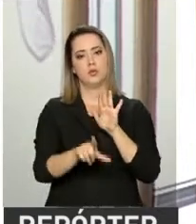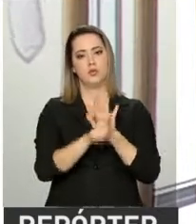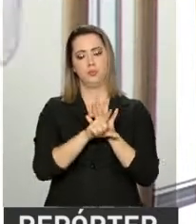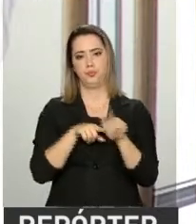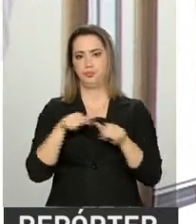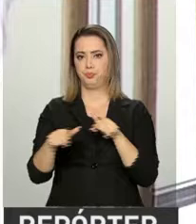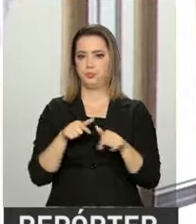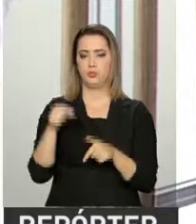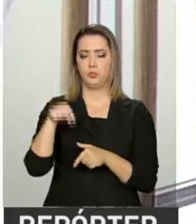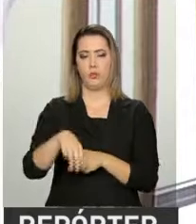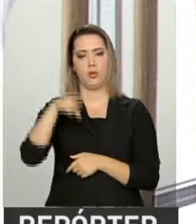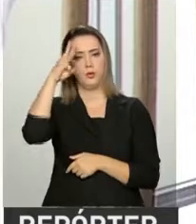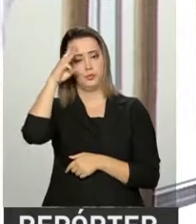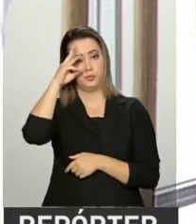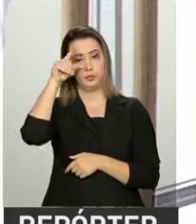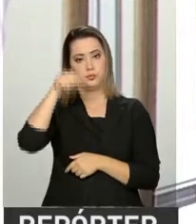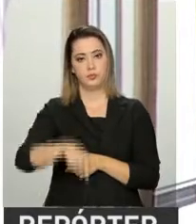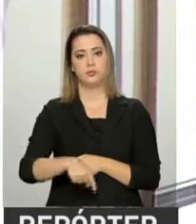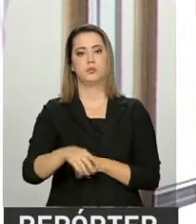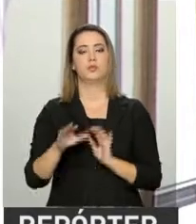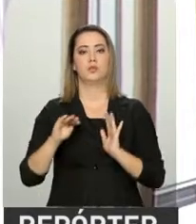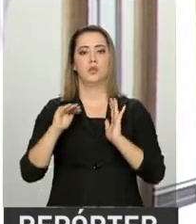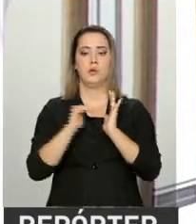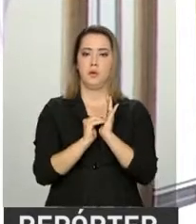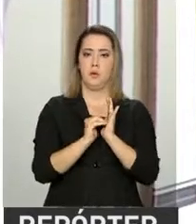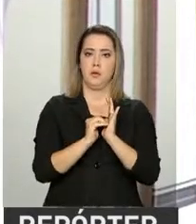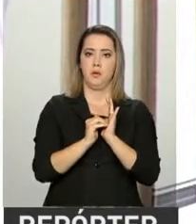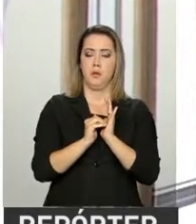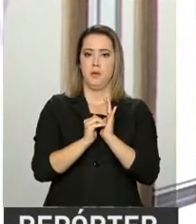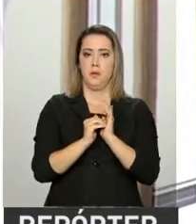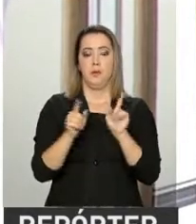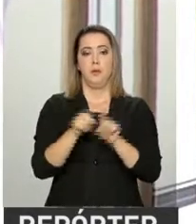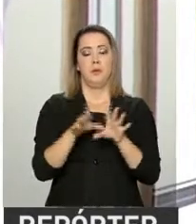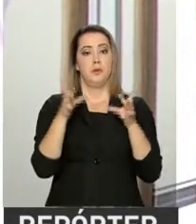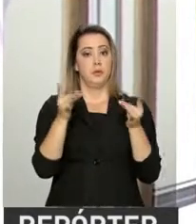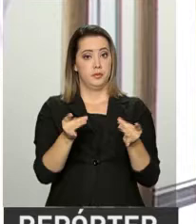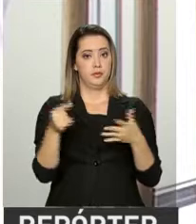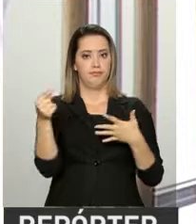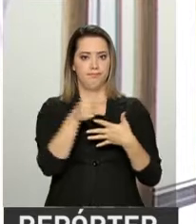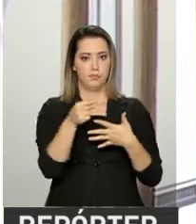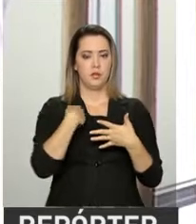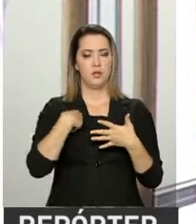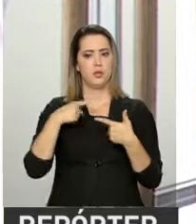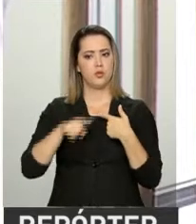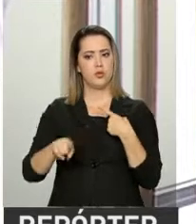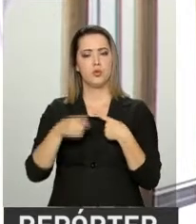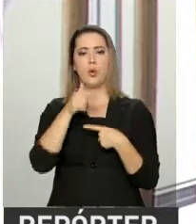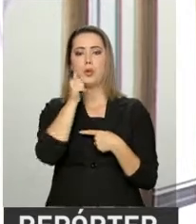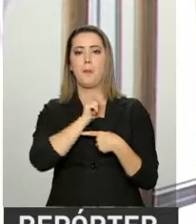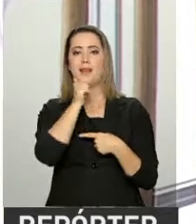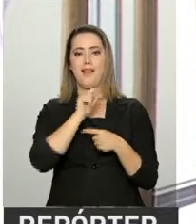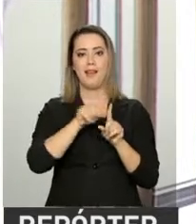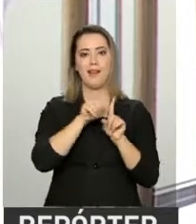trabalhista na tarde desta terça-feira aqui no Senado. É aquele destaque que impede que mulheres grávidas trabalhem